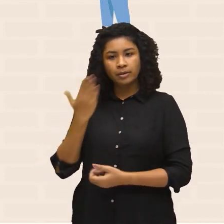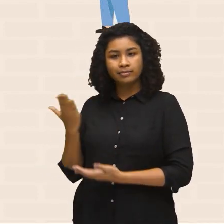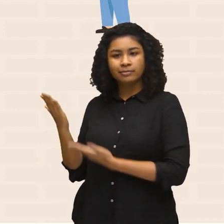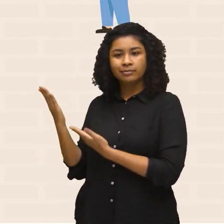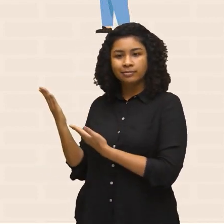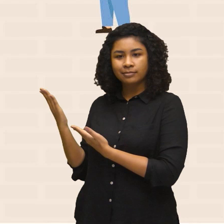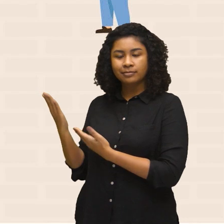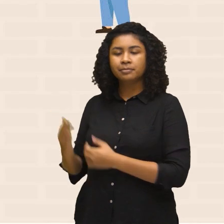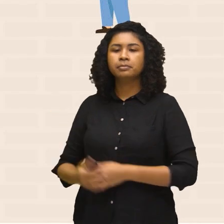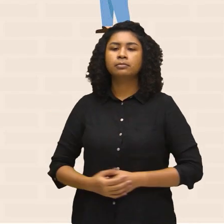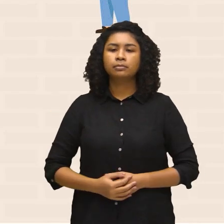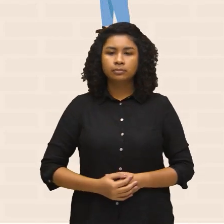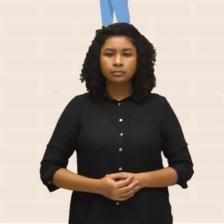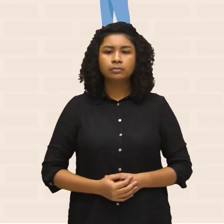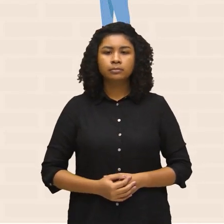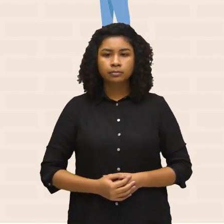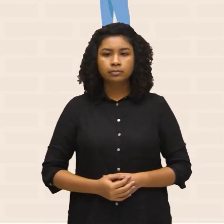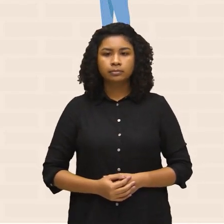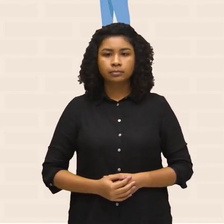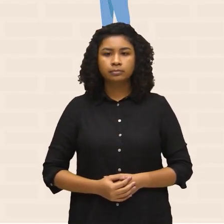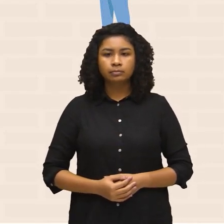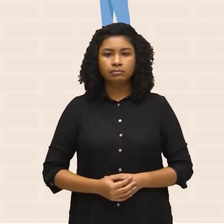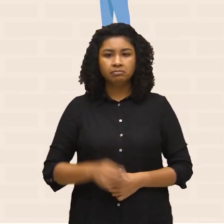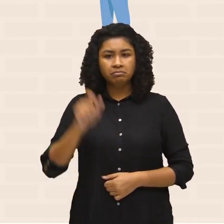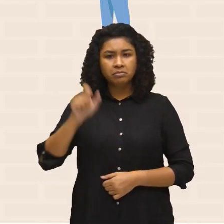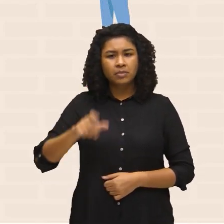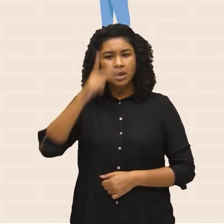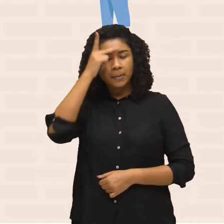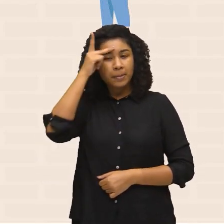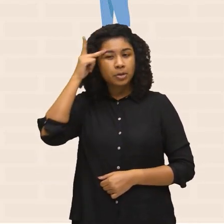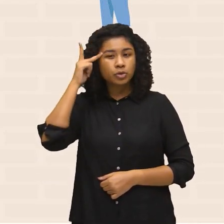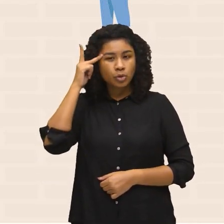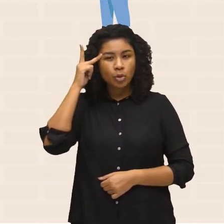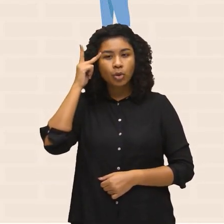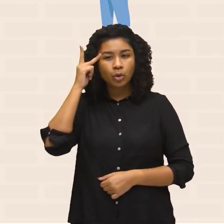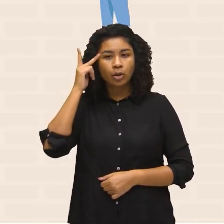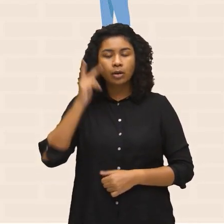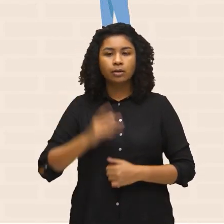Os espectadores são aqueles que